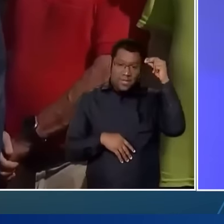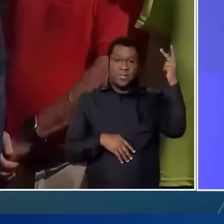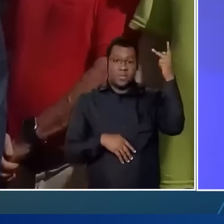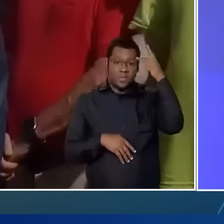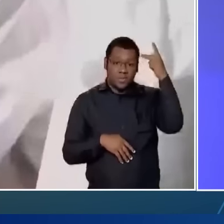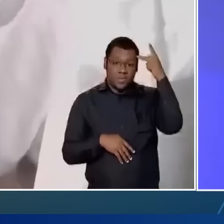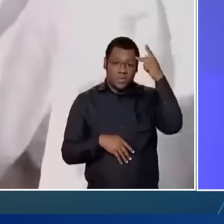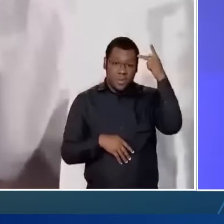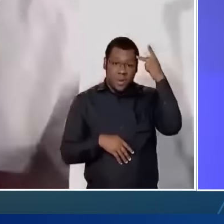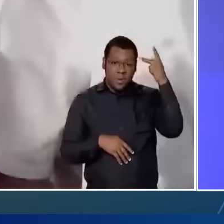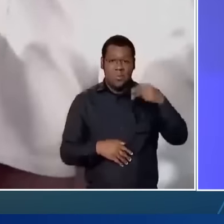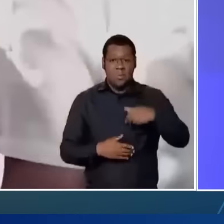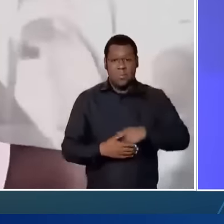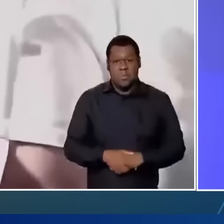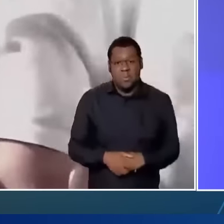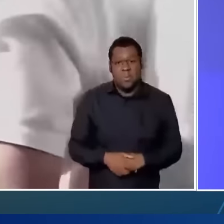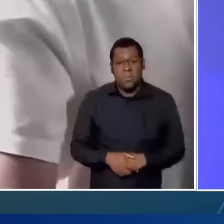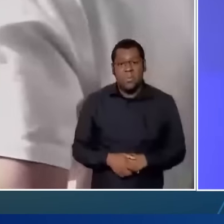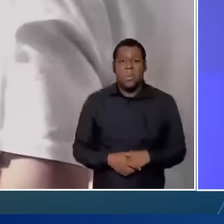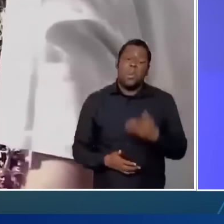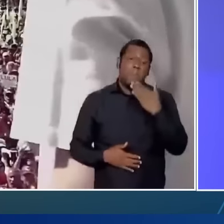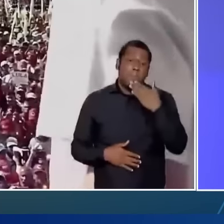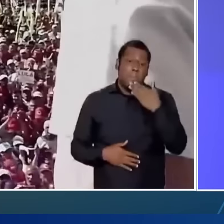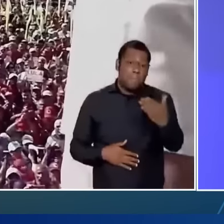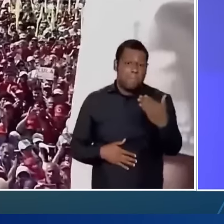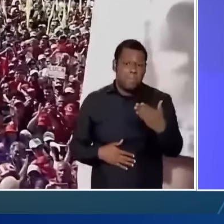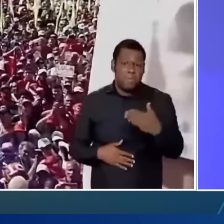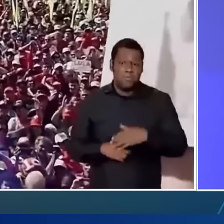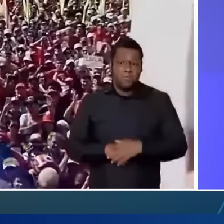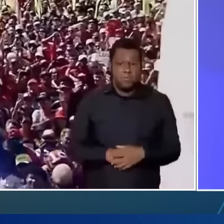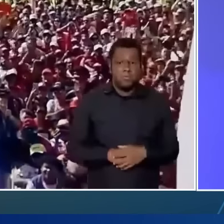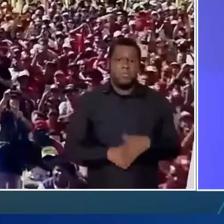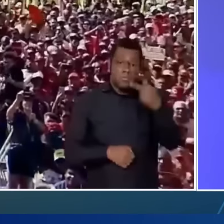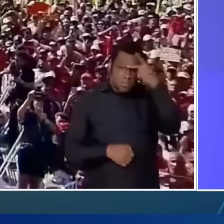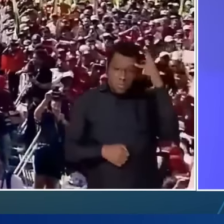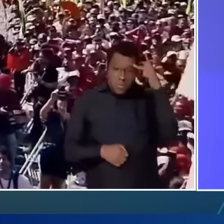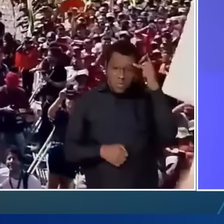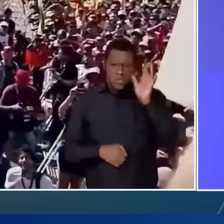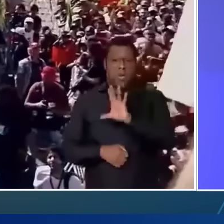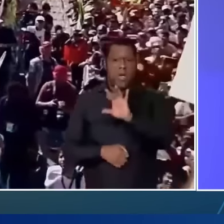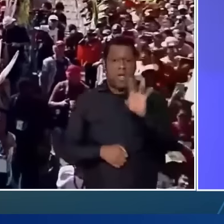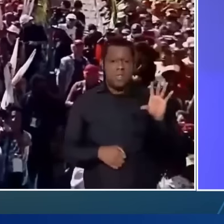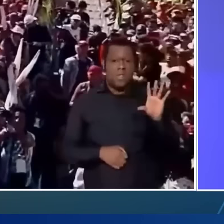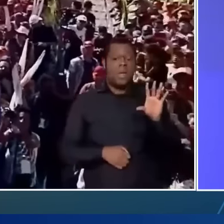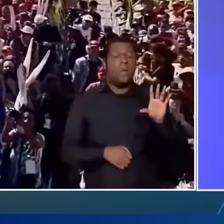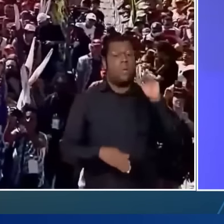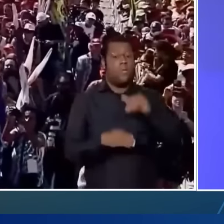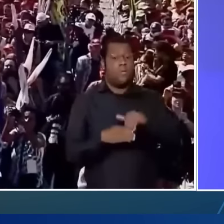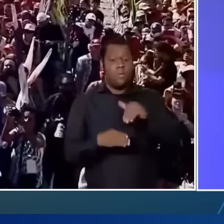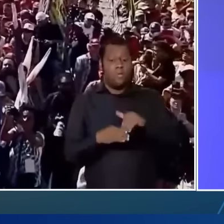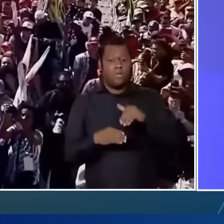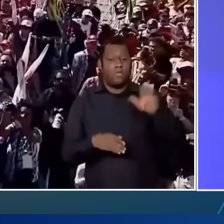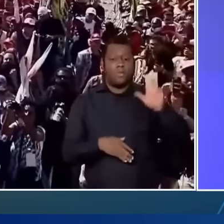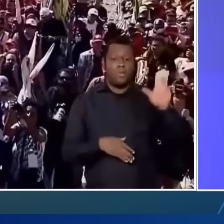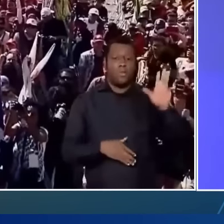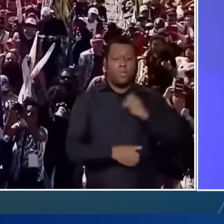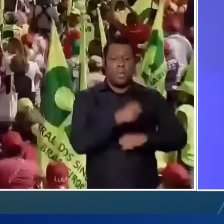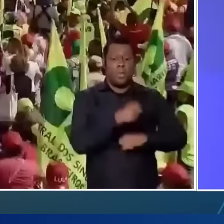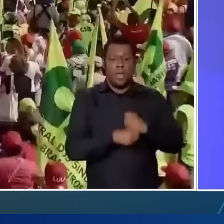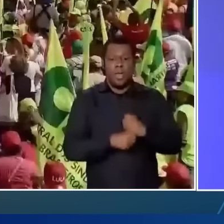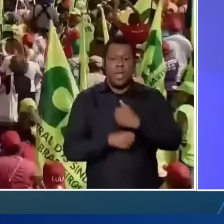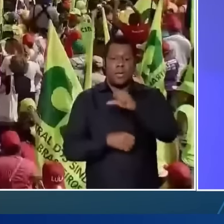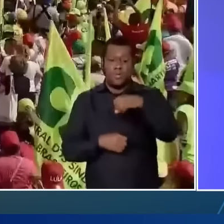Agora, eu concordo, é absolutamente, me parece difícil, concordo com a Elô, me parece difícil sustentar que ele não tenha incorrido